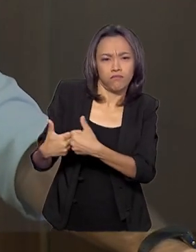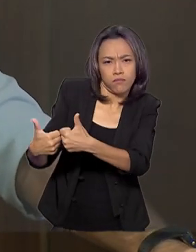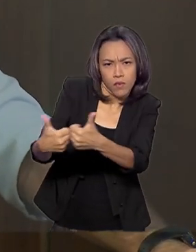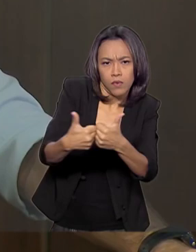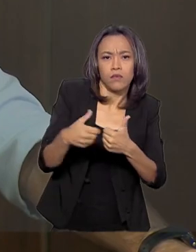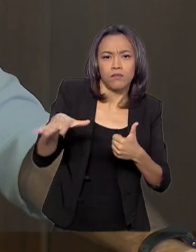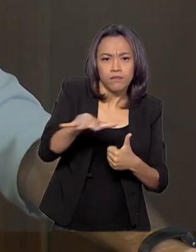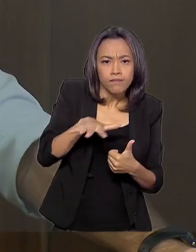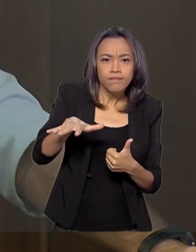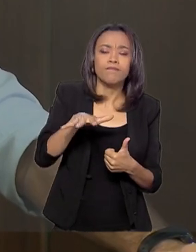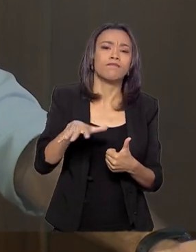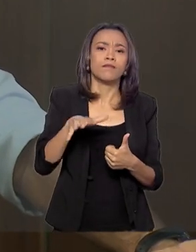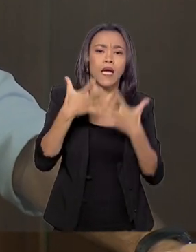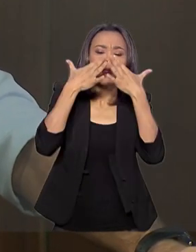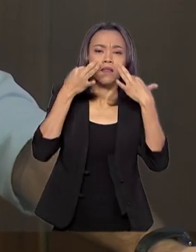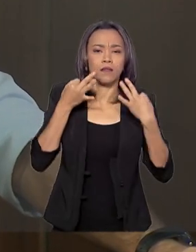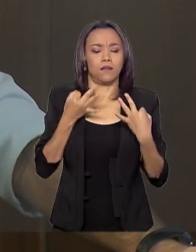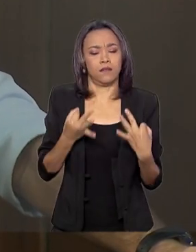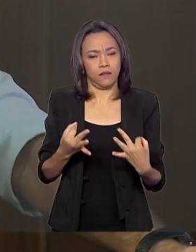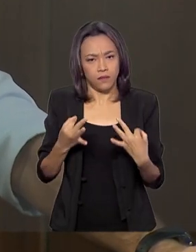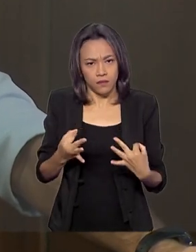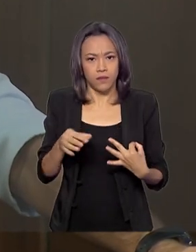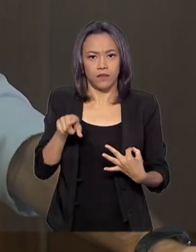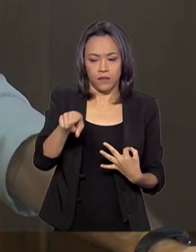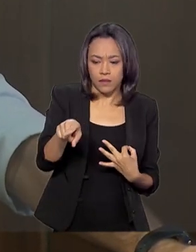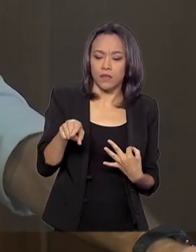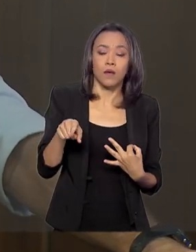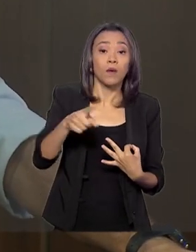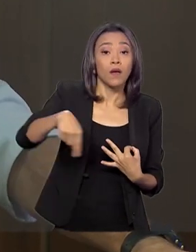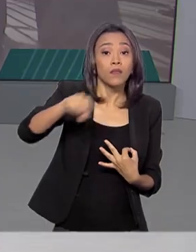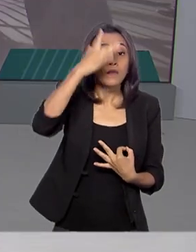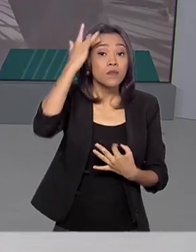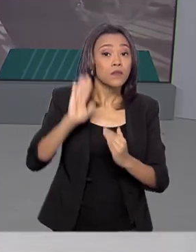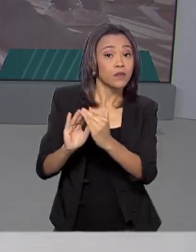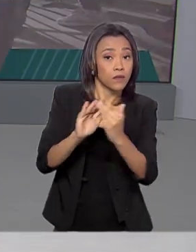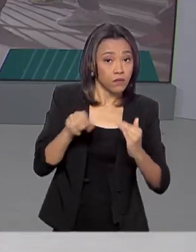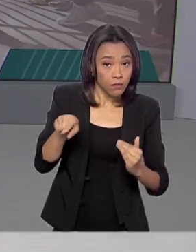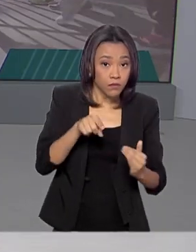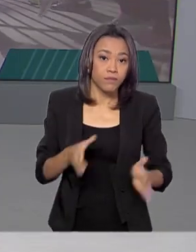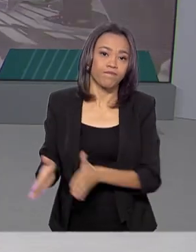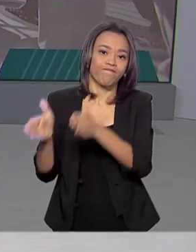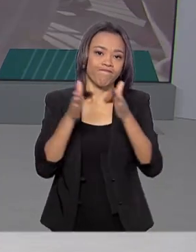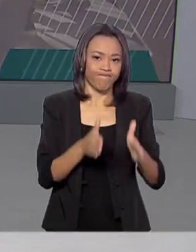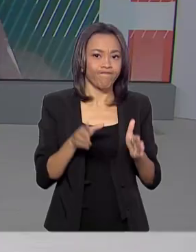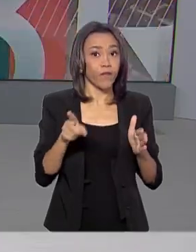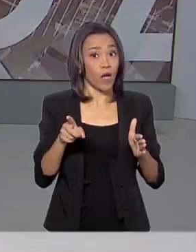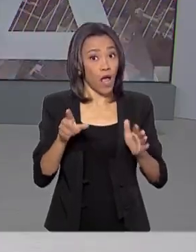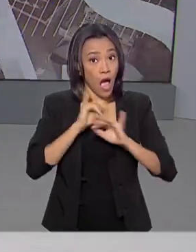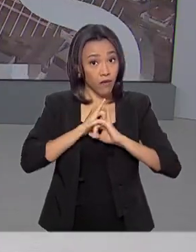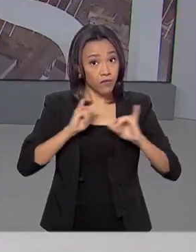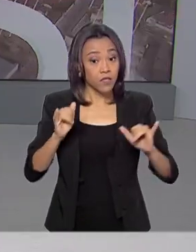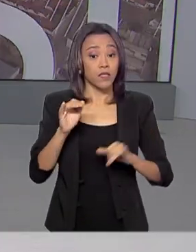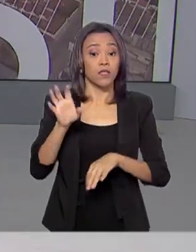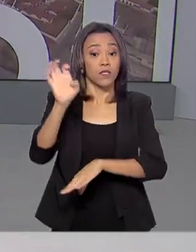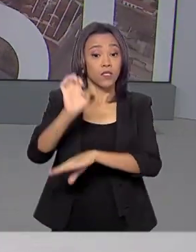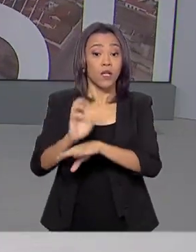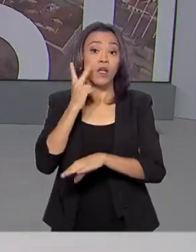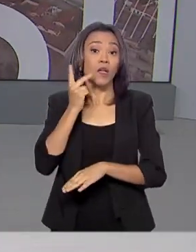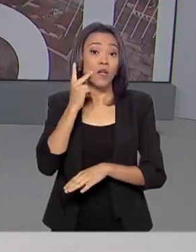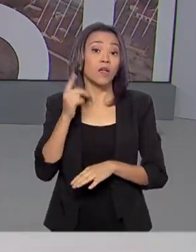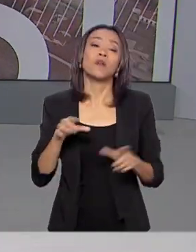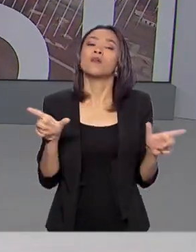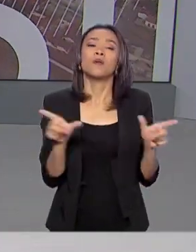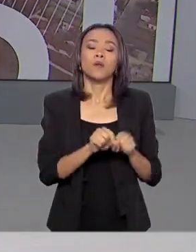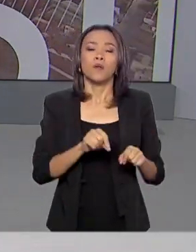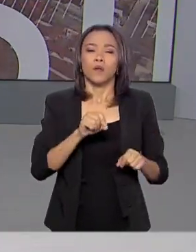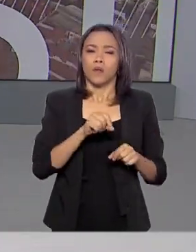dar uma proteção devida à população local. E olha, durante a visita ao Ceará, o ministro da Advocacia